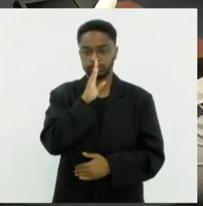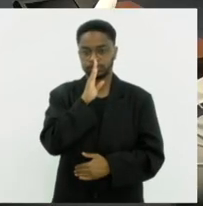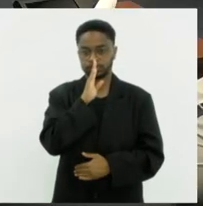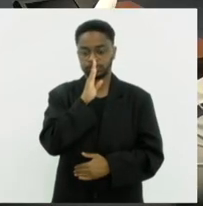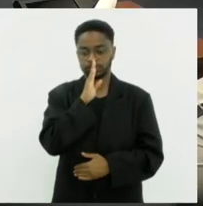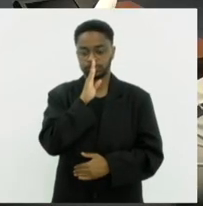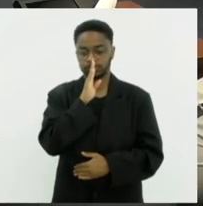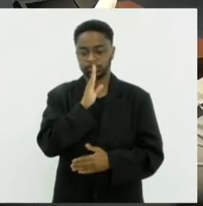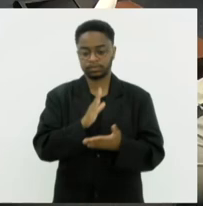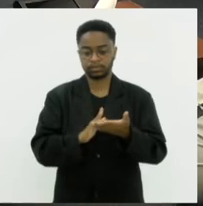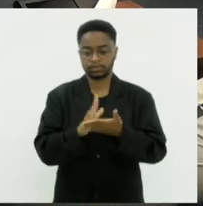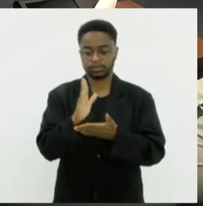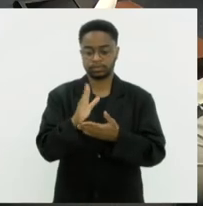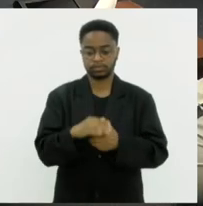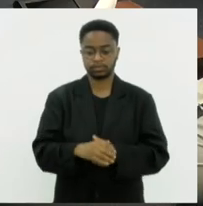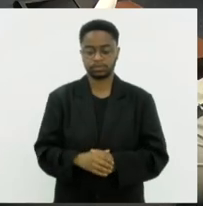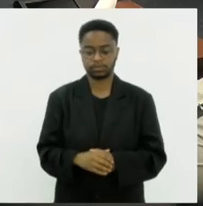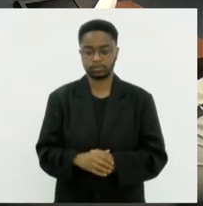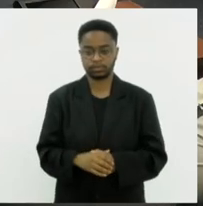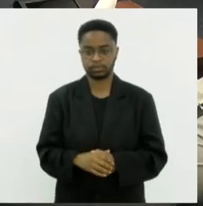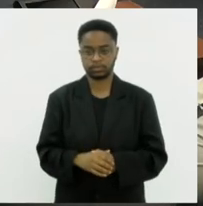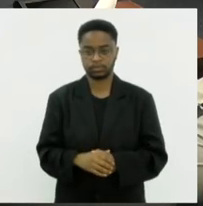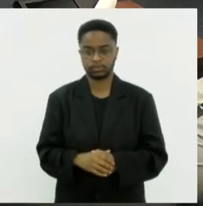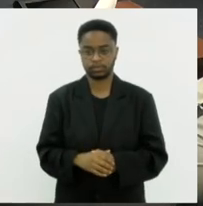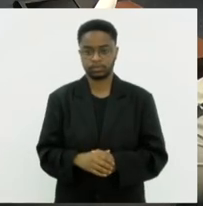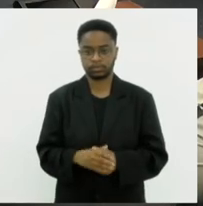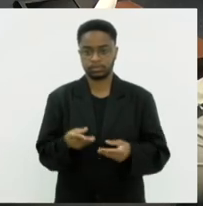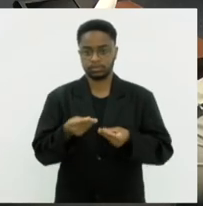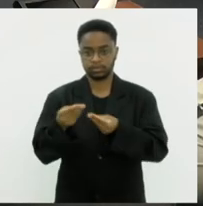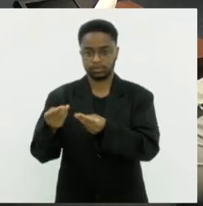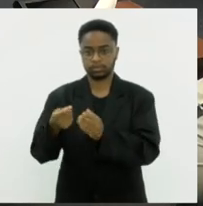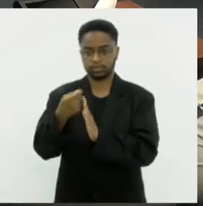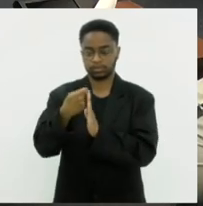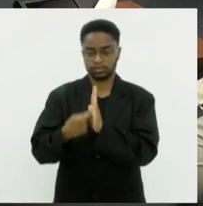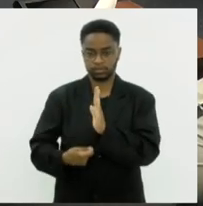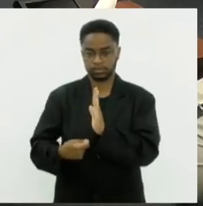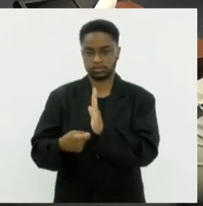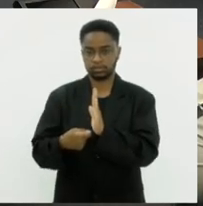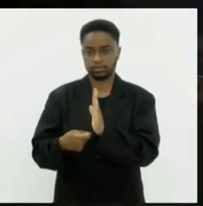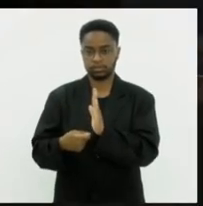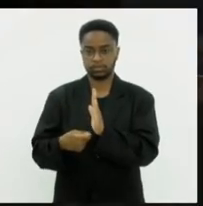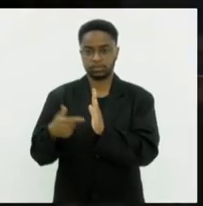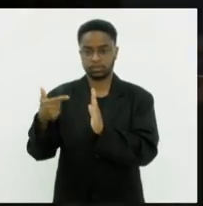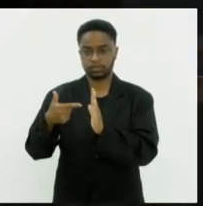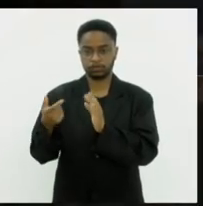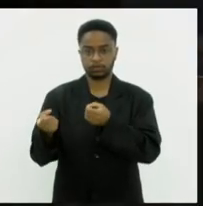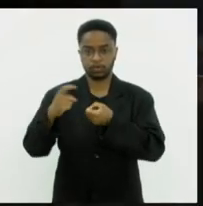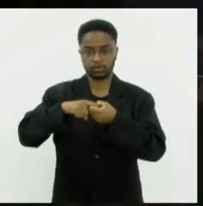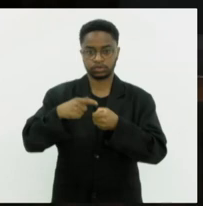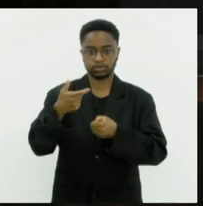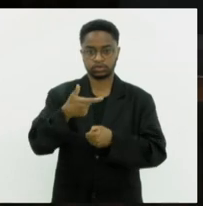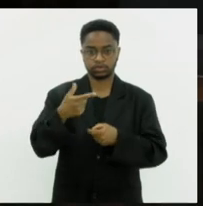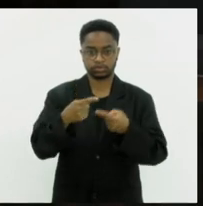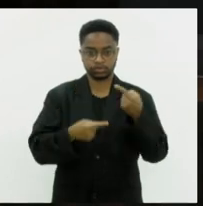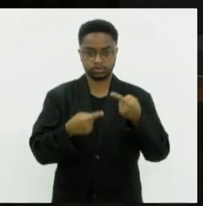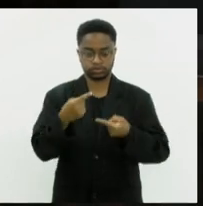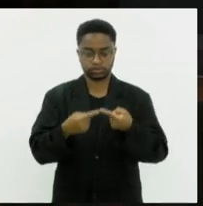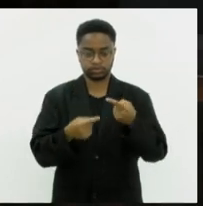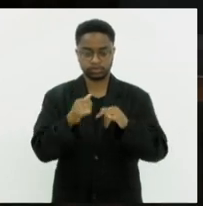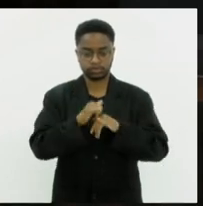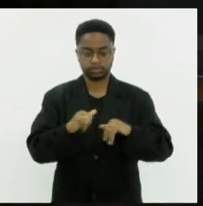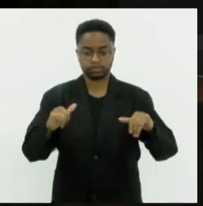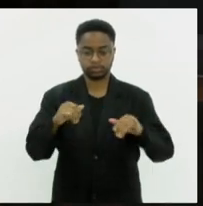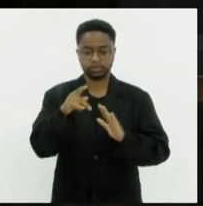estão. Aprovado. Vai a redação do vencido para a segunda discussão.